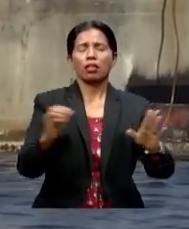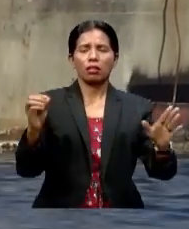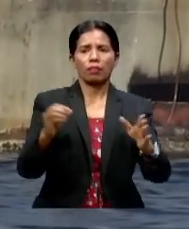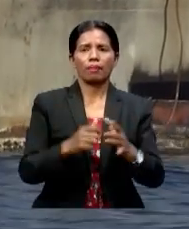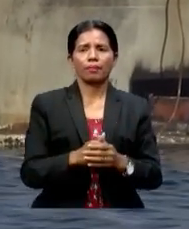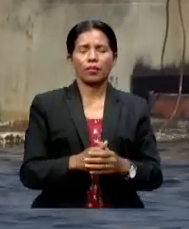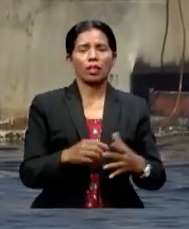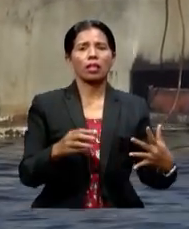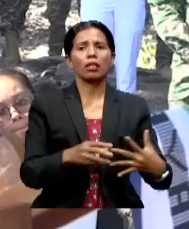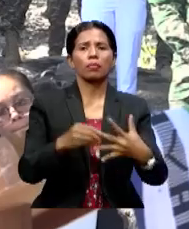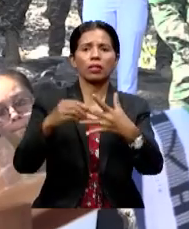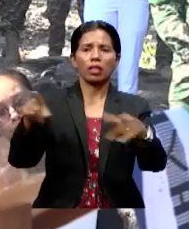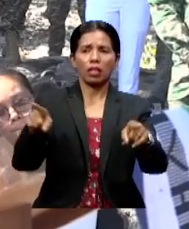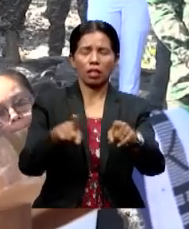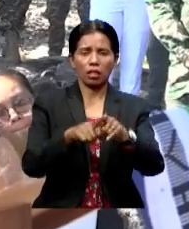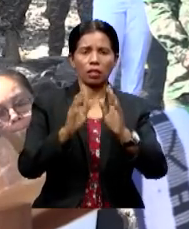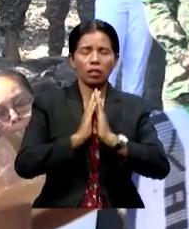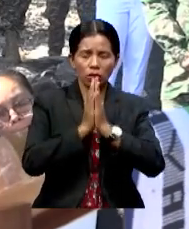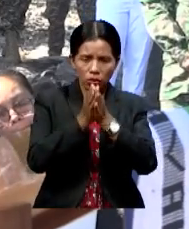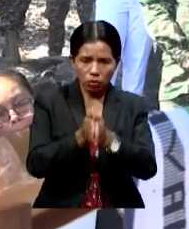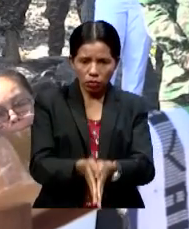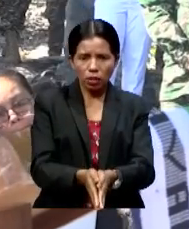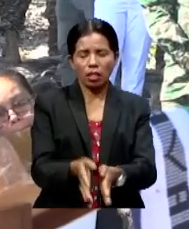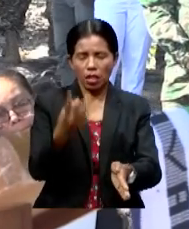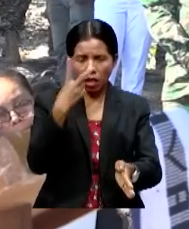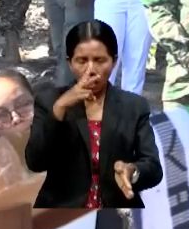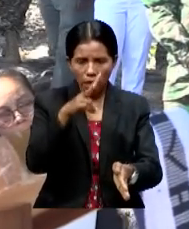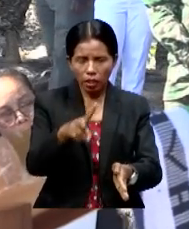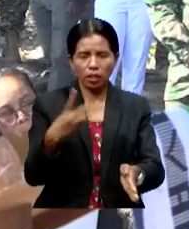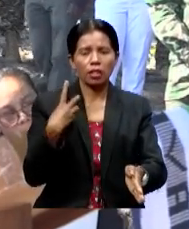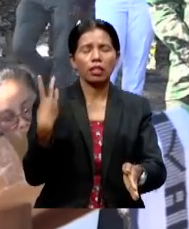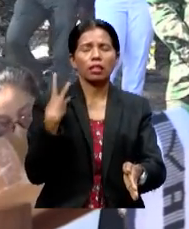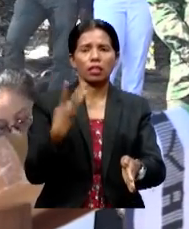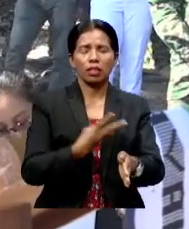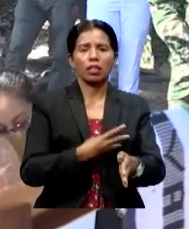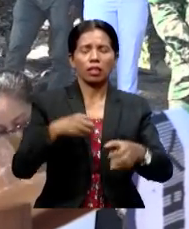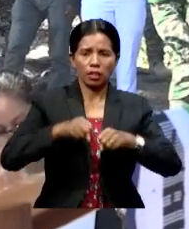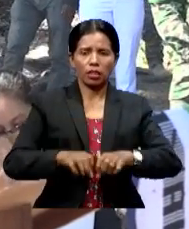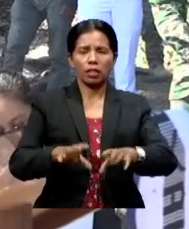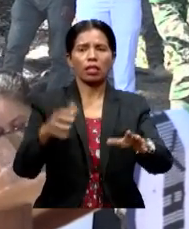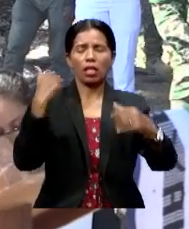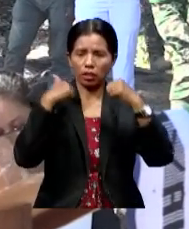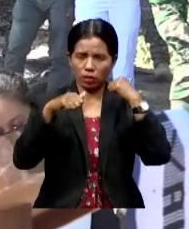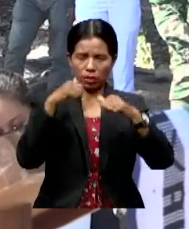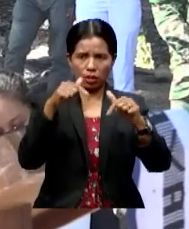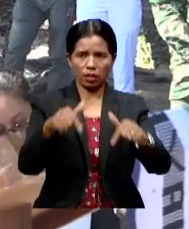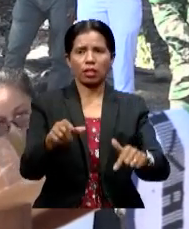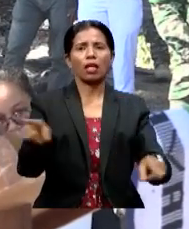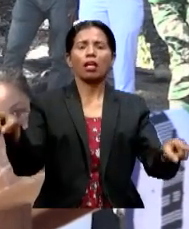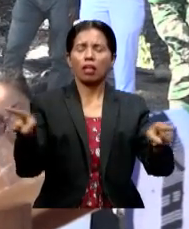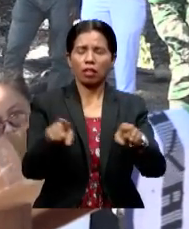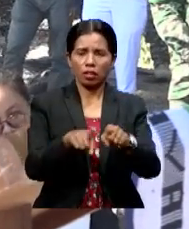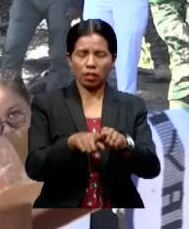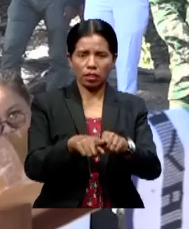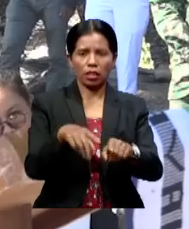Liu, anessa luku nonani, onde aprecia fura kusi ita nia tasilara. Atividade ida ne, se sai anessa